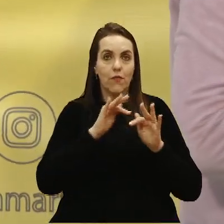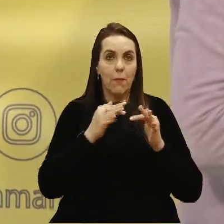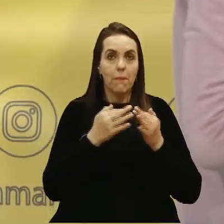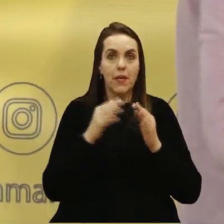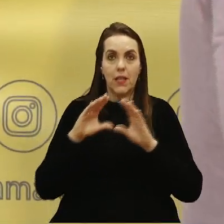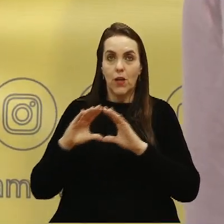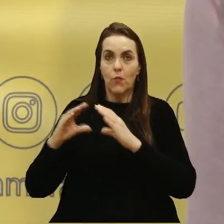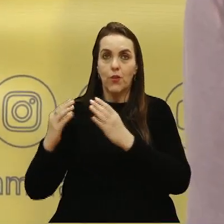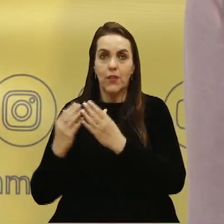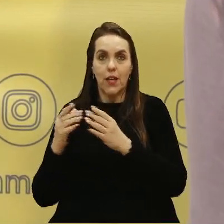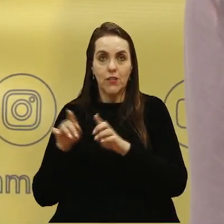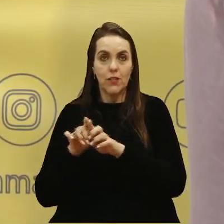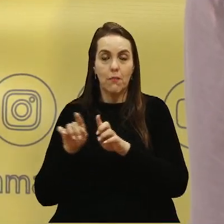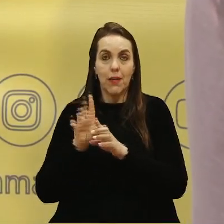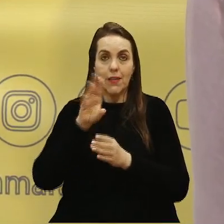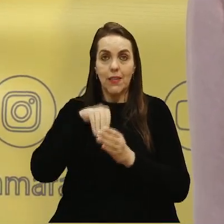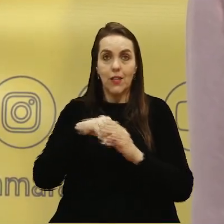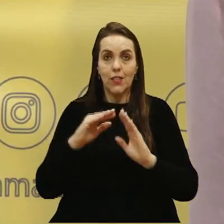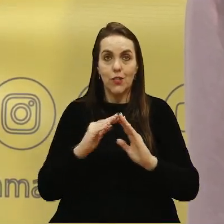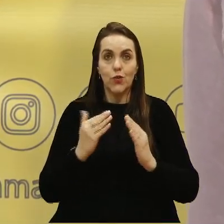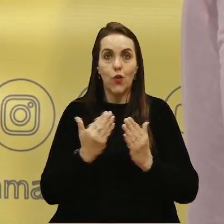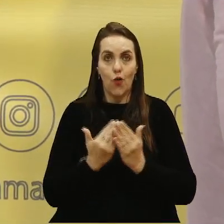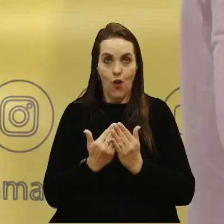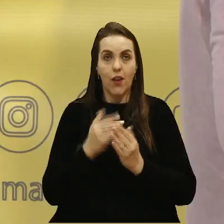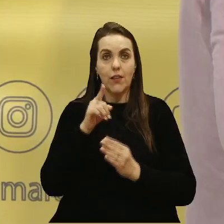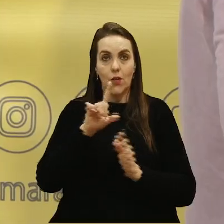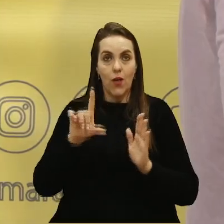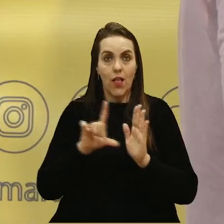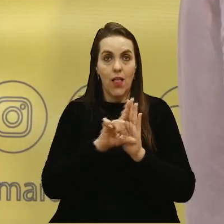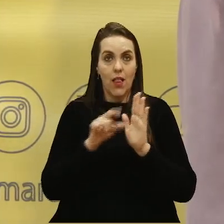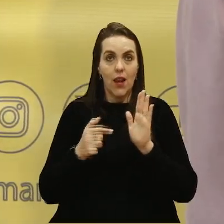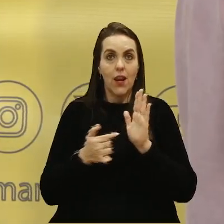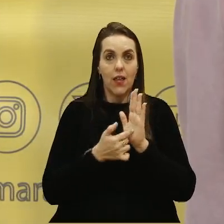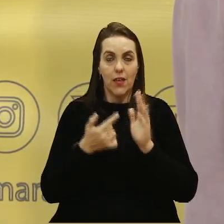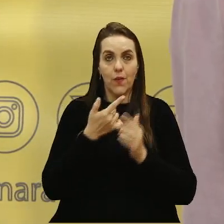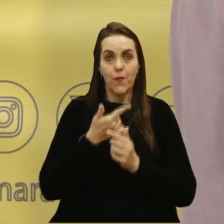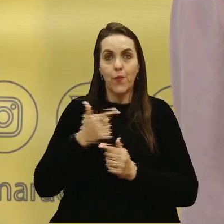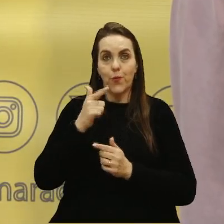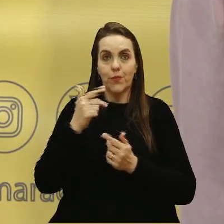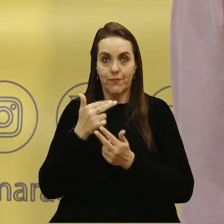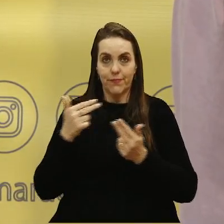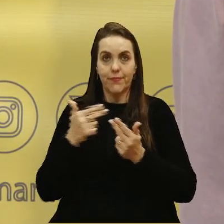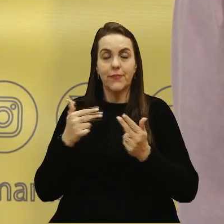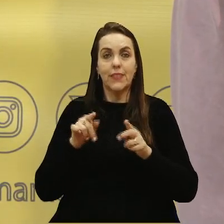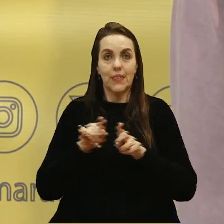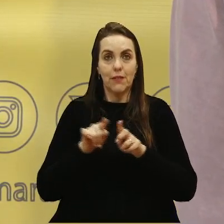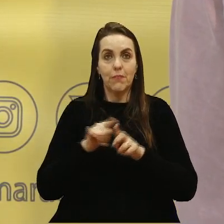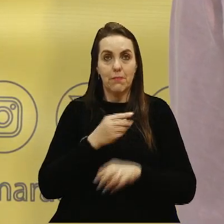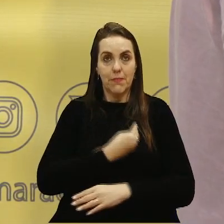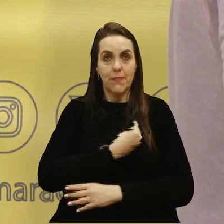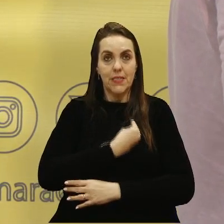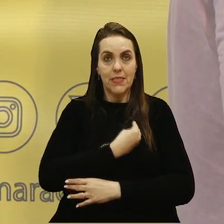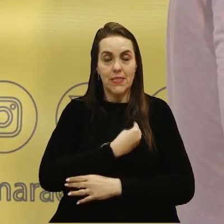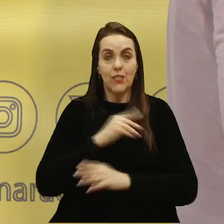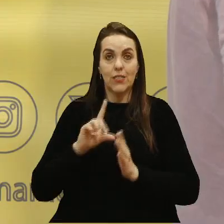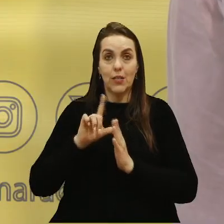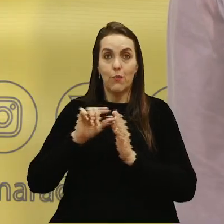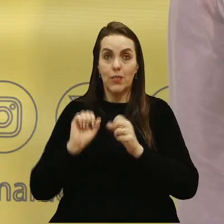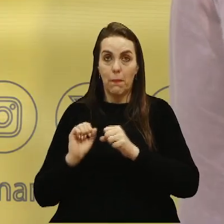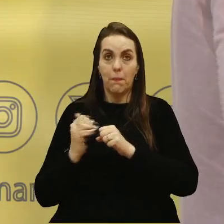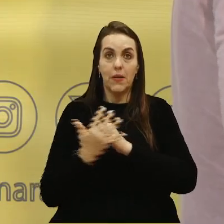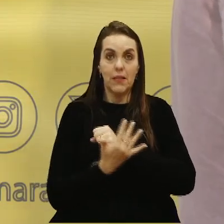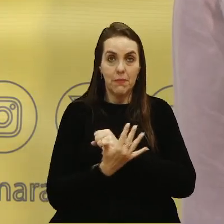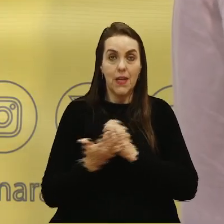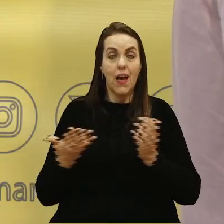na própria comunidade escolar. Com essa lei e também com outras questões, a gente viu isso muito presente depois da pandemia, parece que